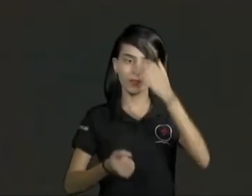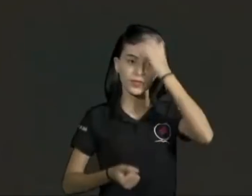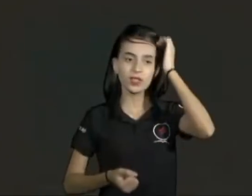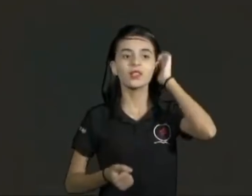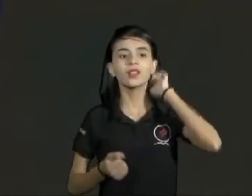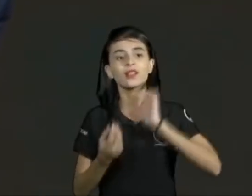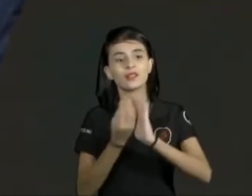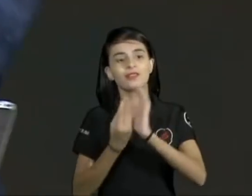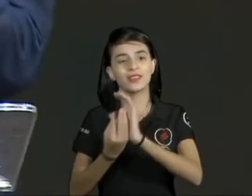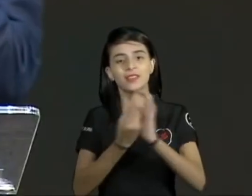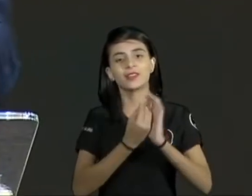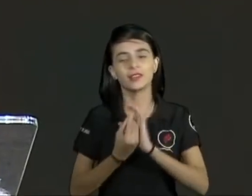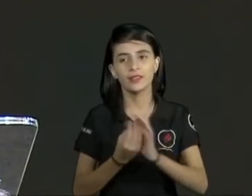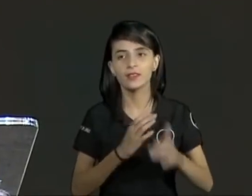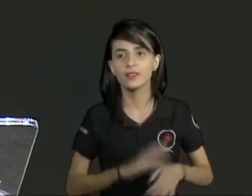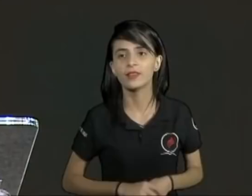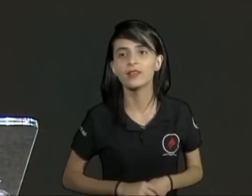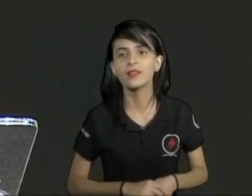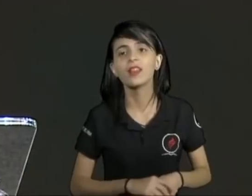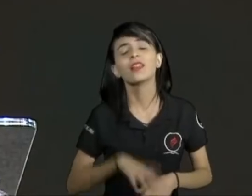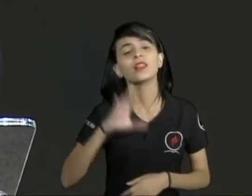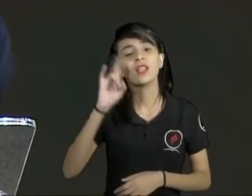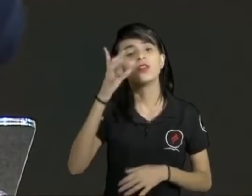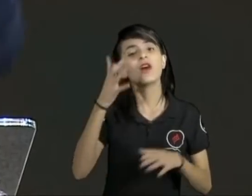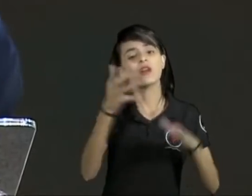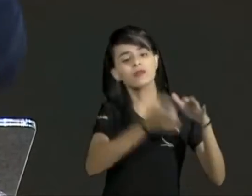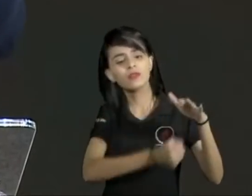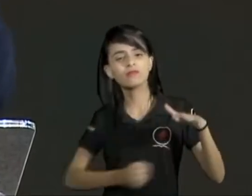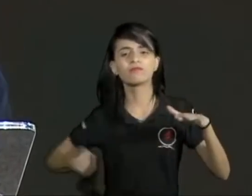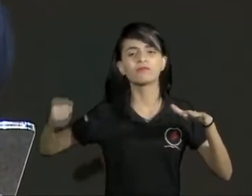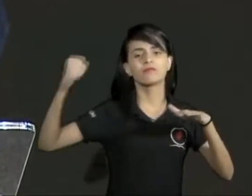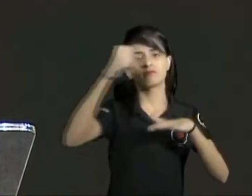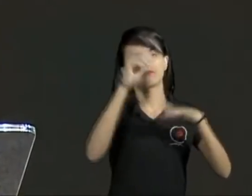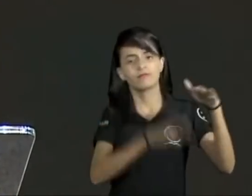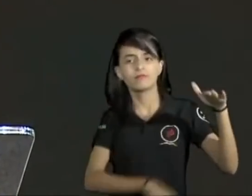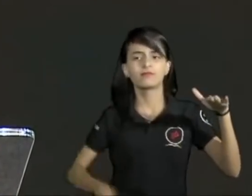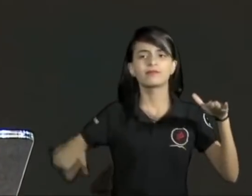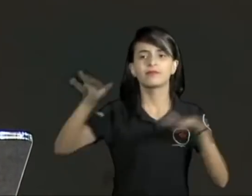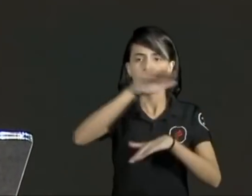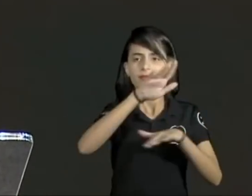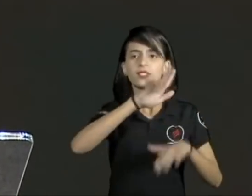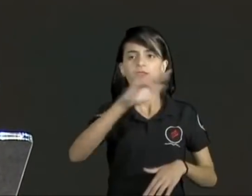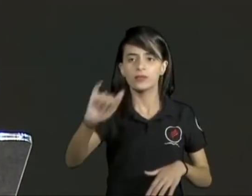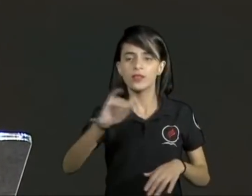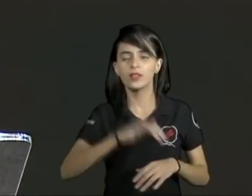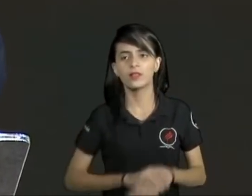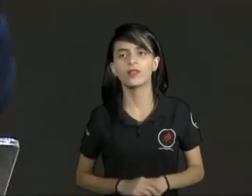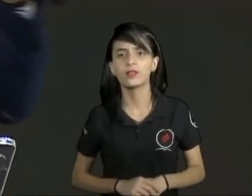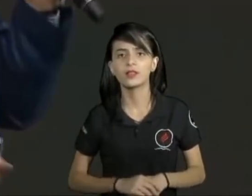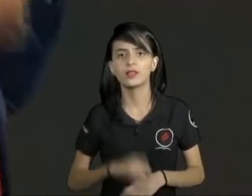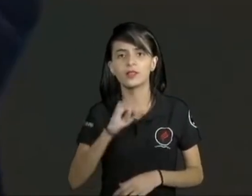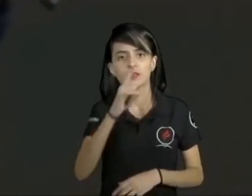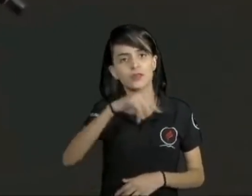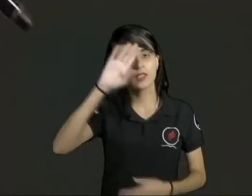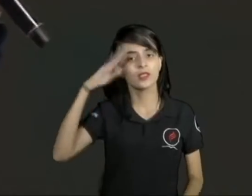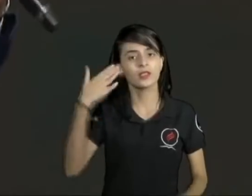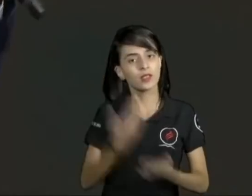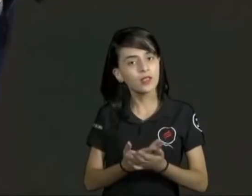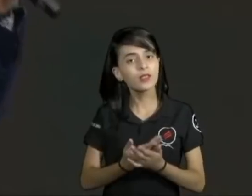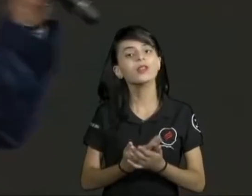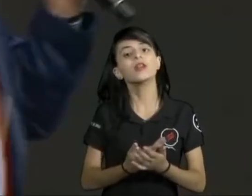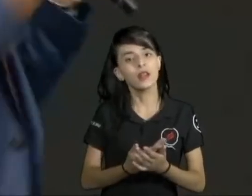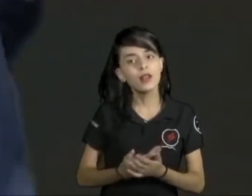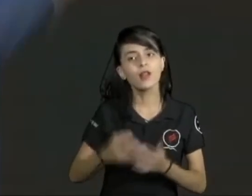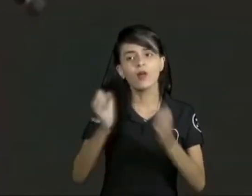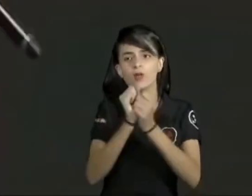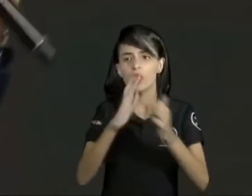e recebe aí Deus vai colocar você em outros patamares de benção e se você um bom prato